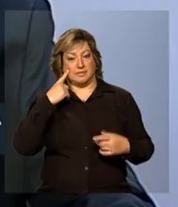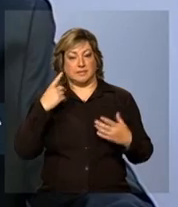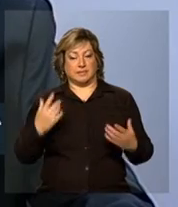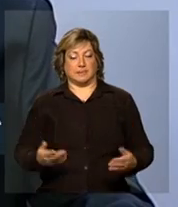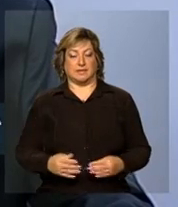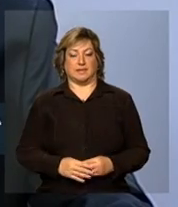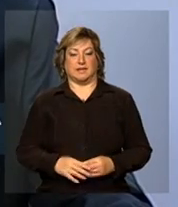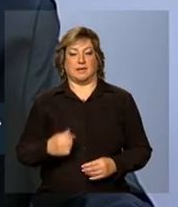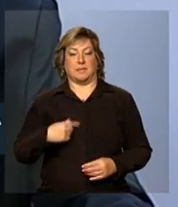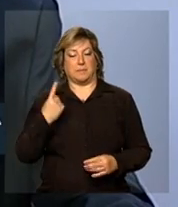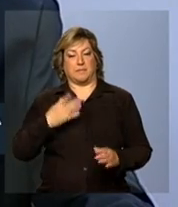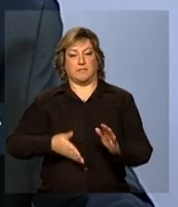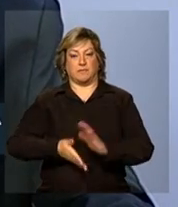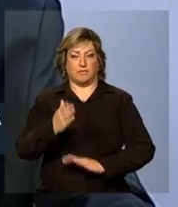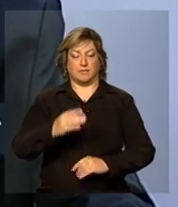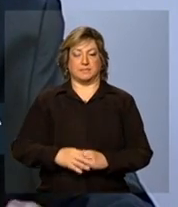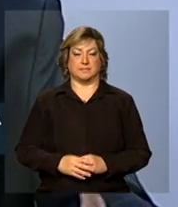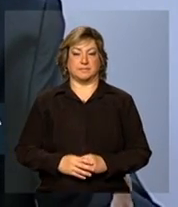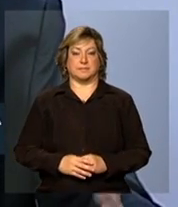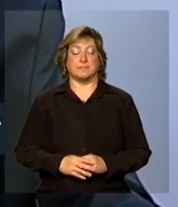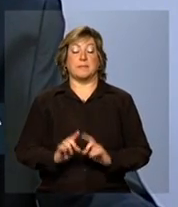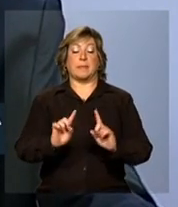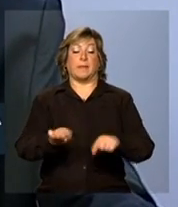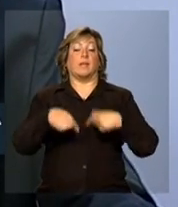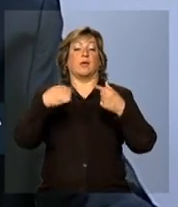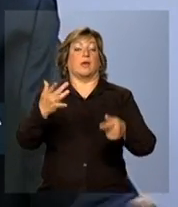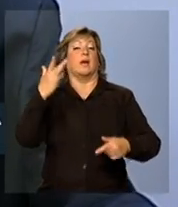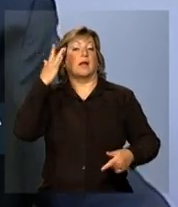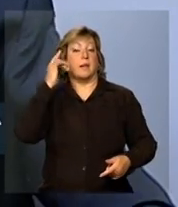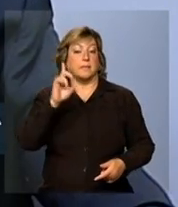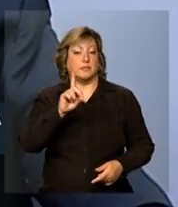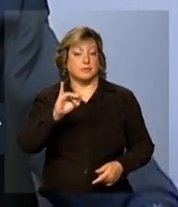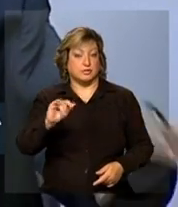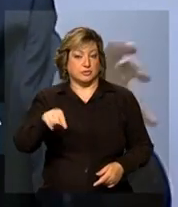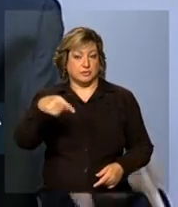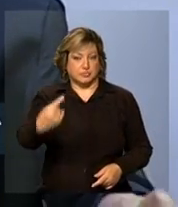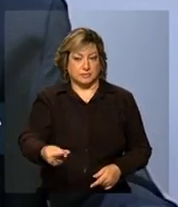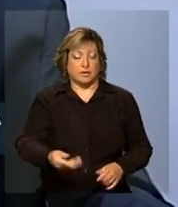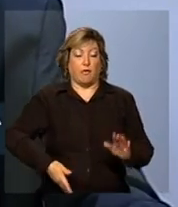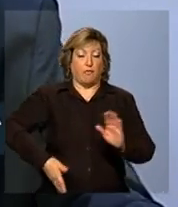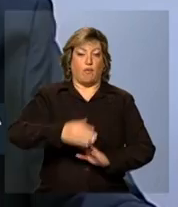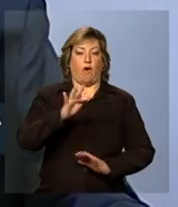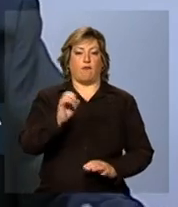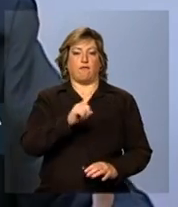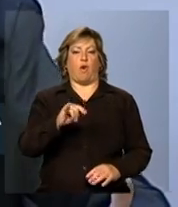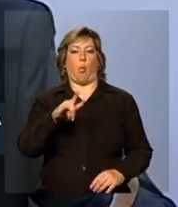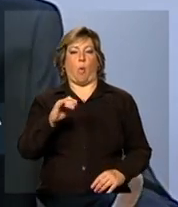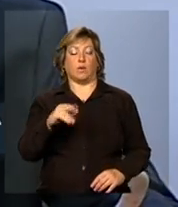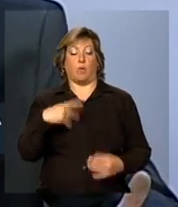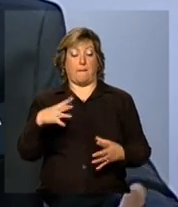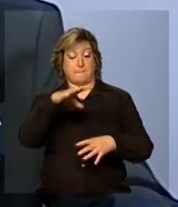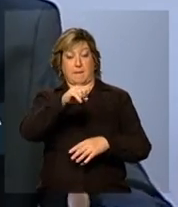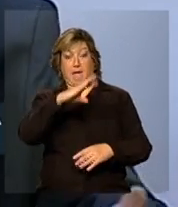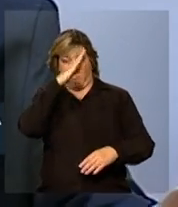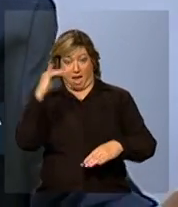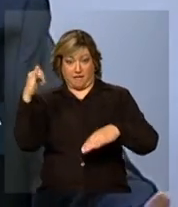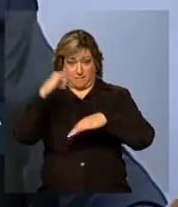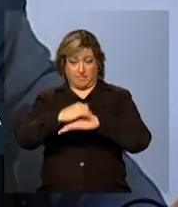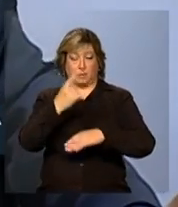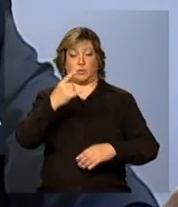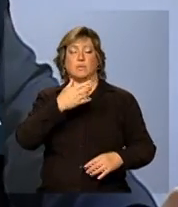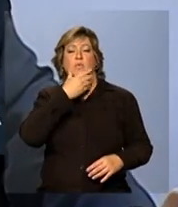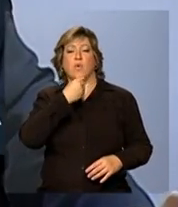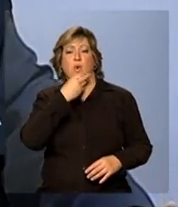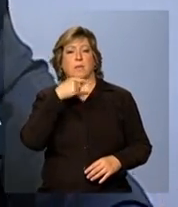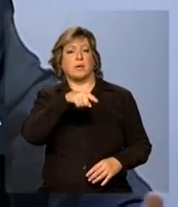Comida japonesa, fui embora. Aí, no dia seguinte, eles foram até Foz do Iguaçu. Na hora de pegar o avião, um rapaz, que